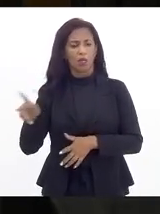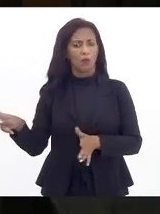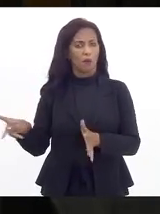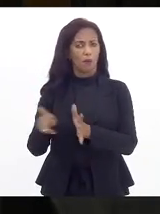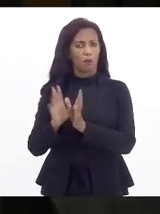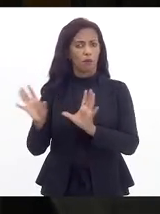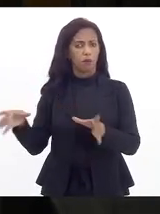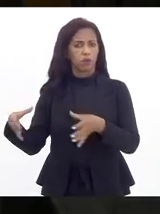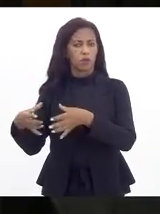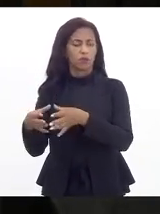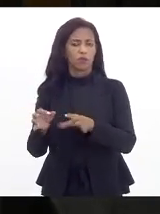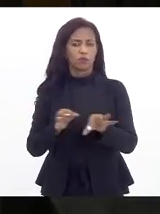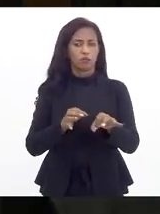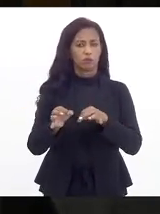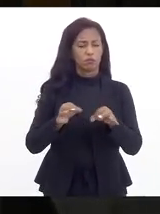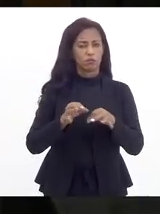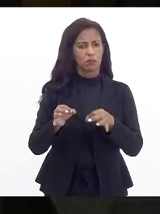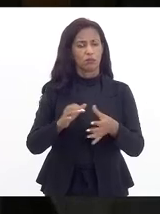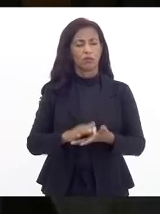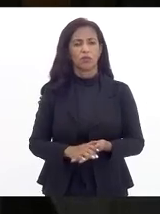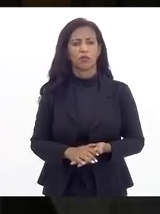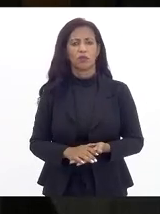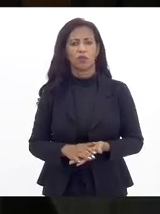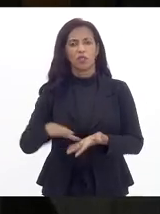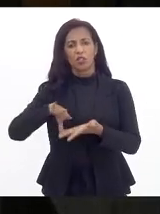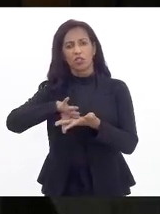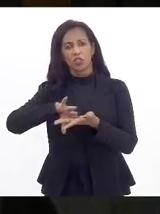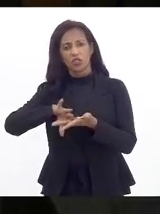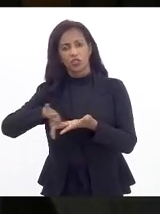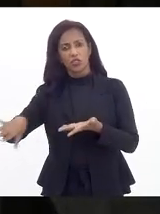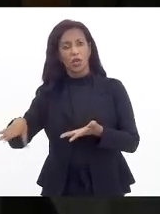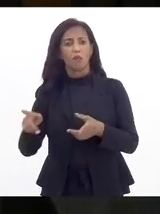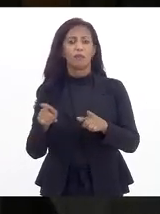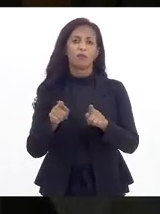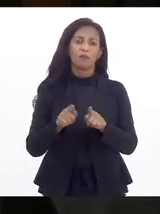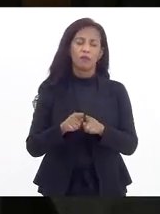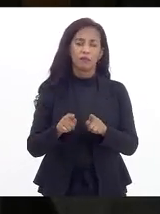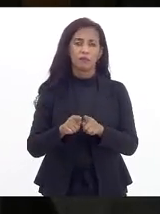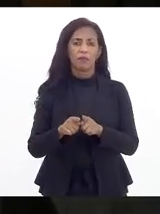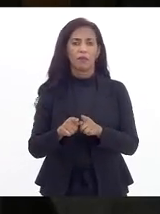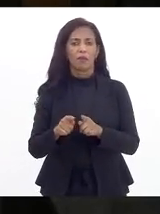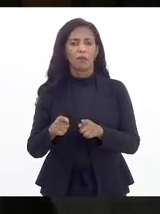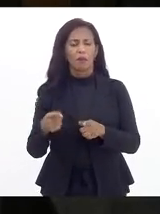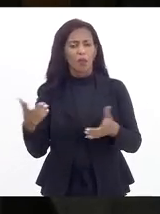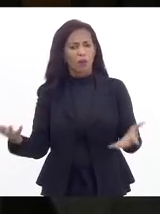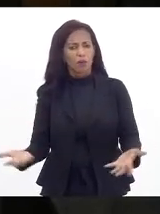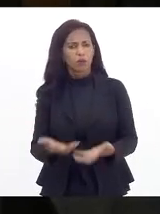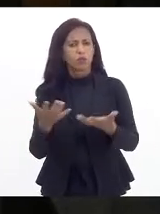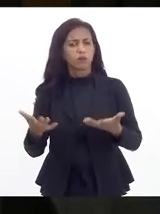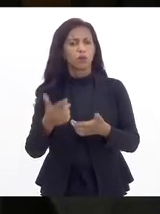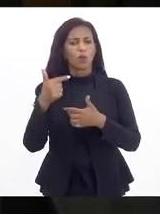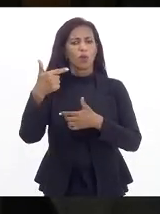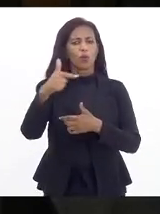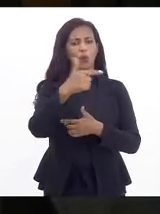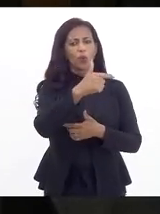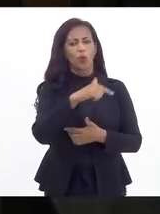gente, de uma certa forma, expurgar da estrada, mas, ao mesmo tempo, potencializar os